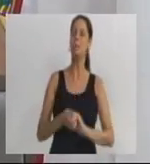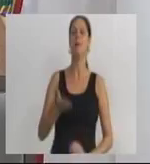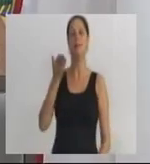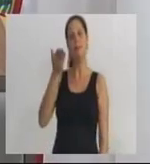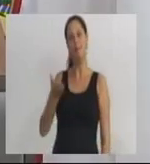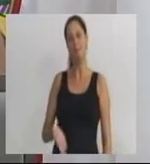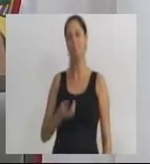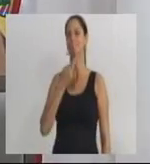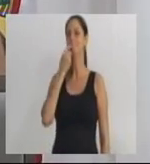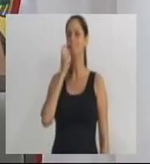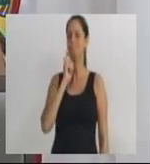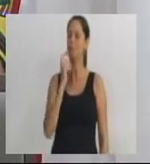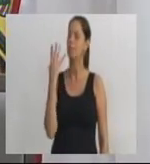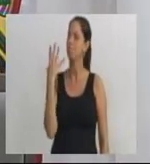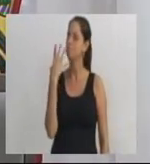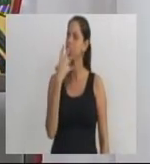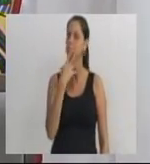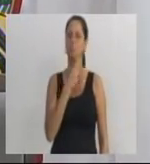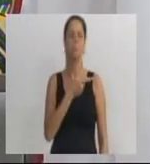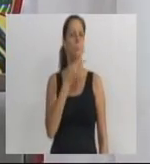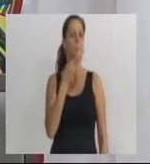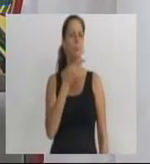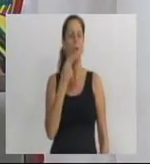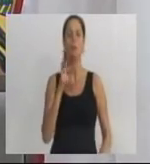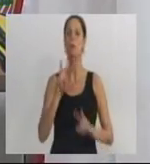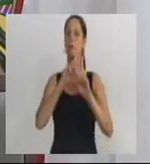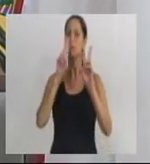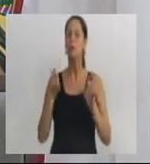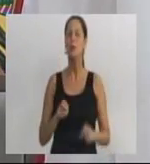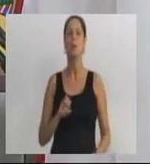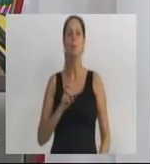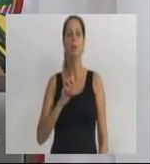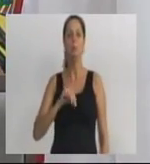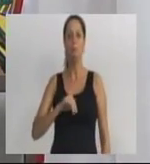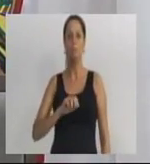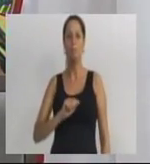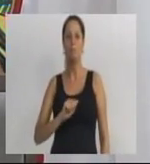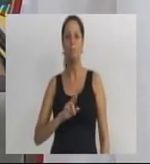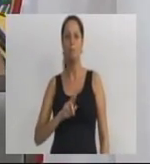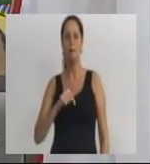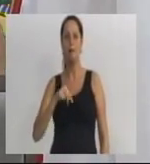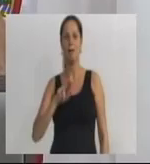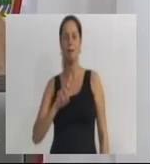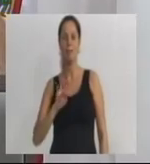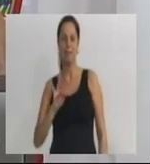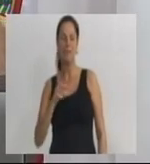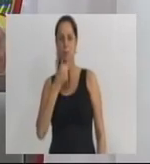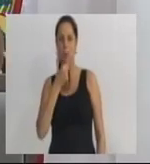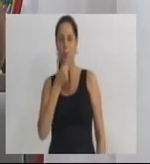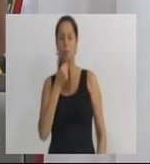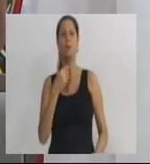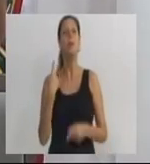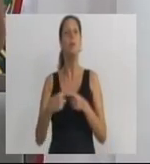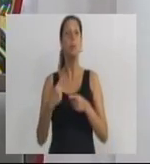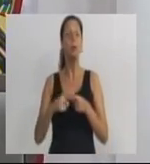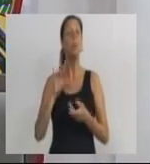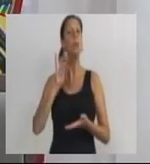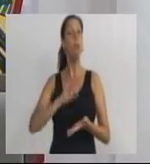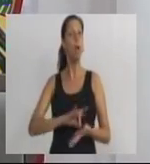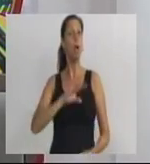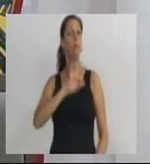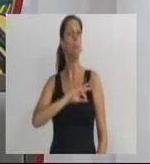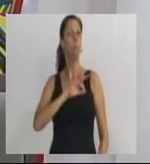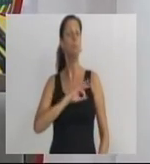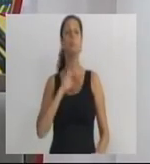falou brilhantemente do delegado Rodrigo Marchetti. Os policiais que nós temos aqui, tanto civil quanto militar, fazem um brilhante trabalho